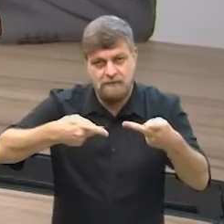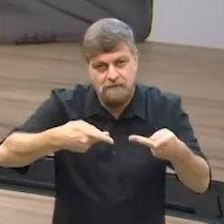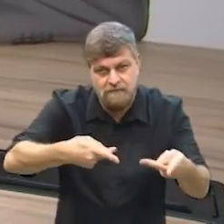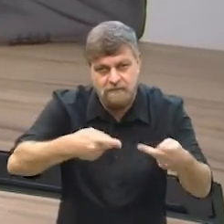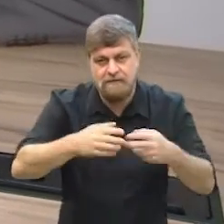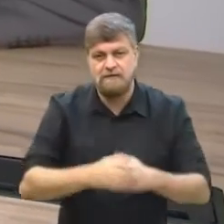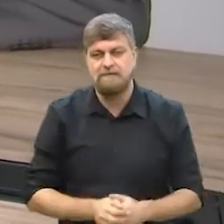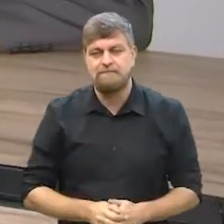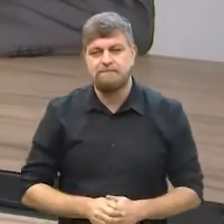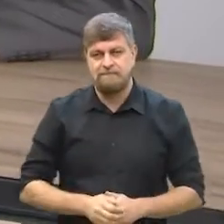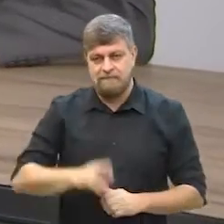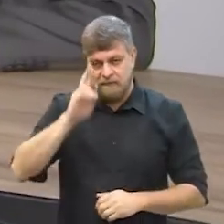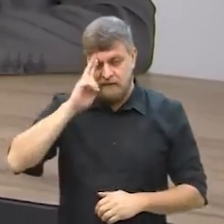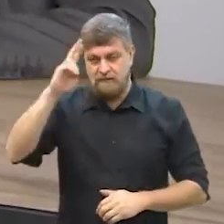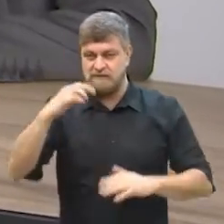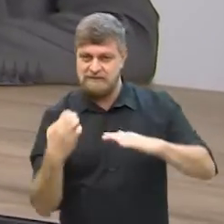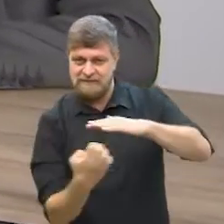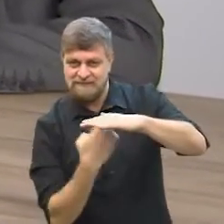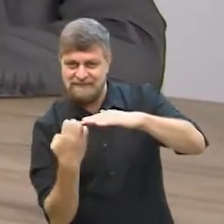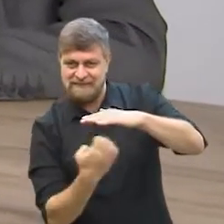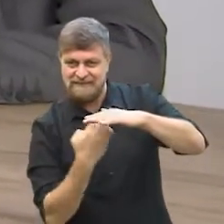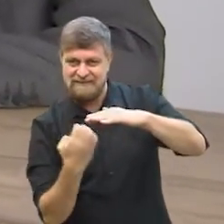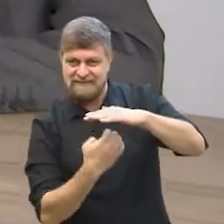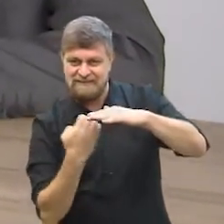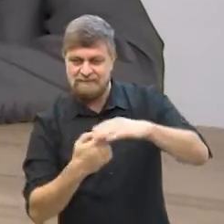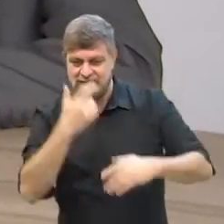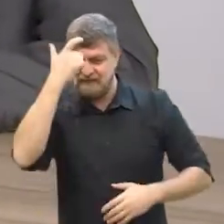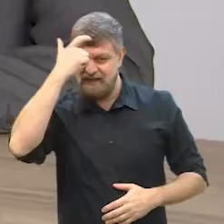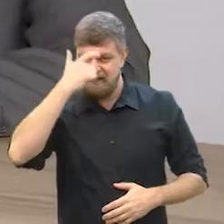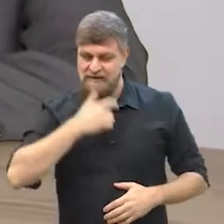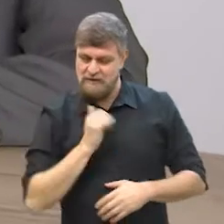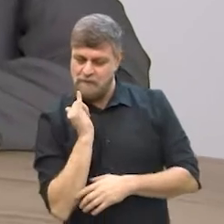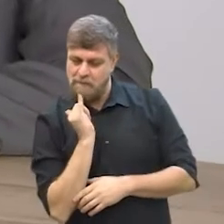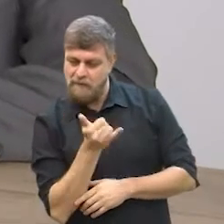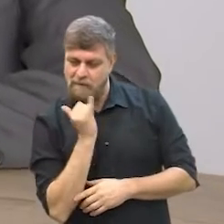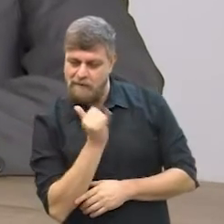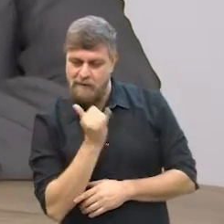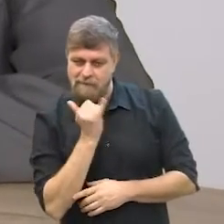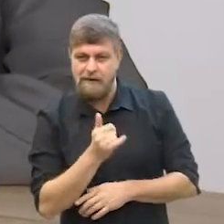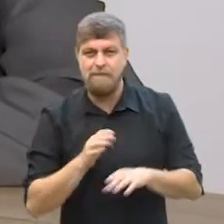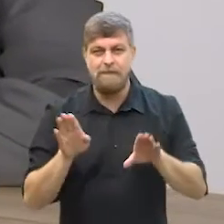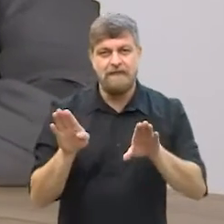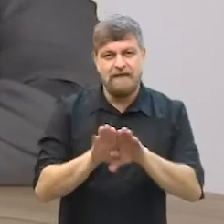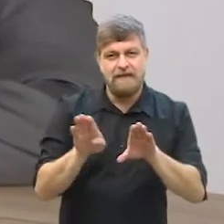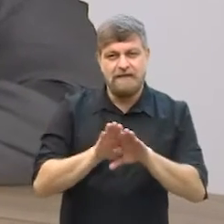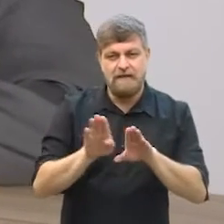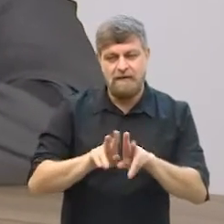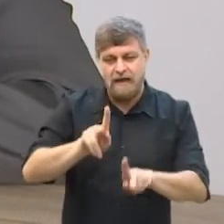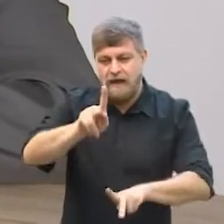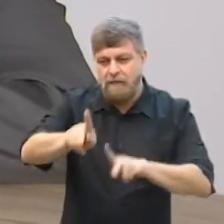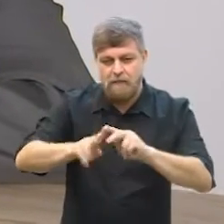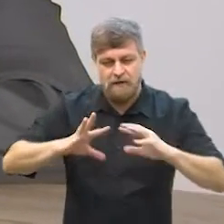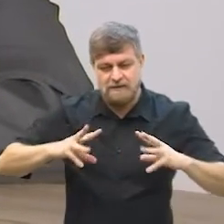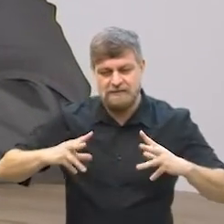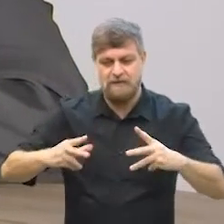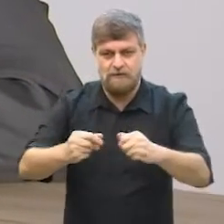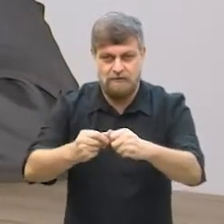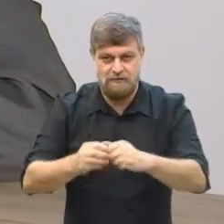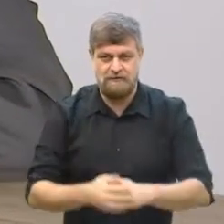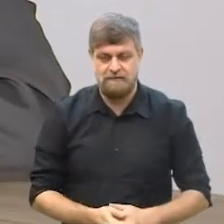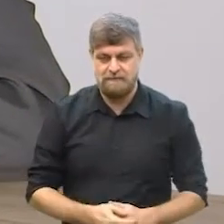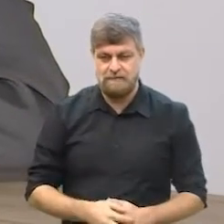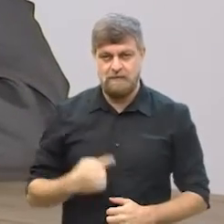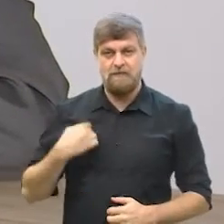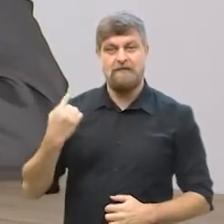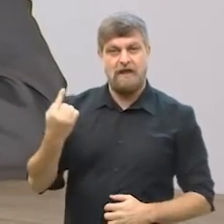convite, aos empresários aqui que eu me dirijo e também a toda a população, porque